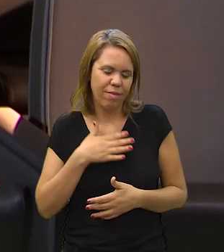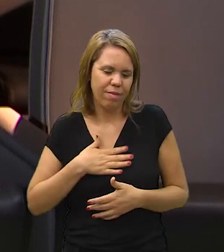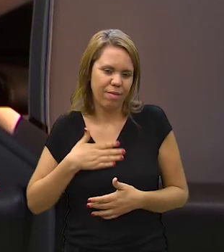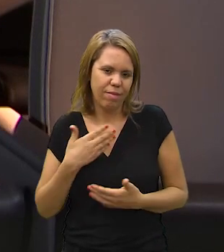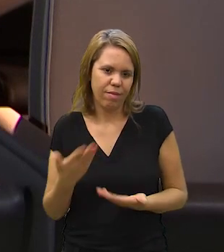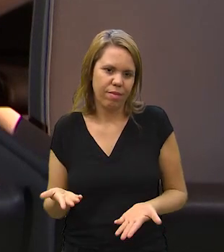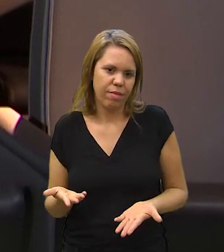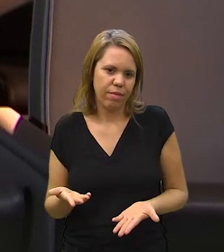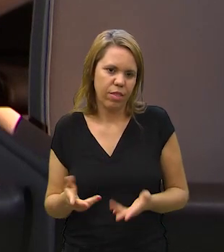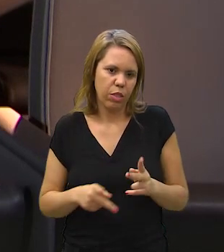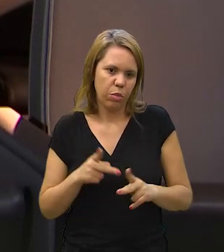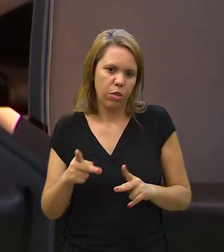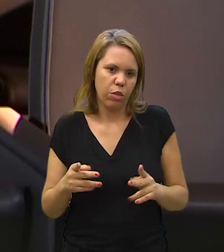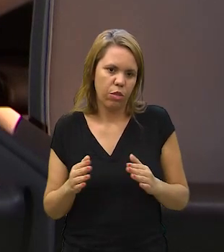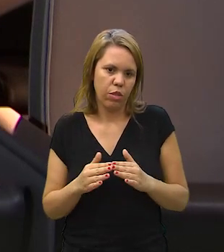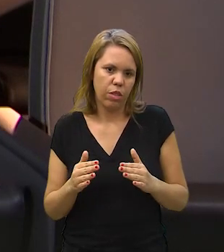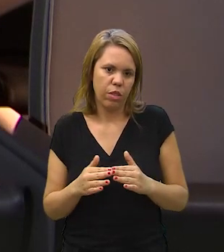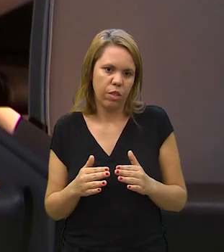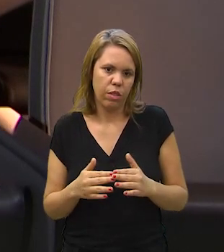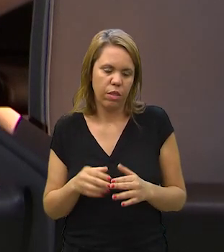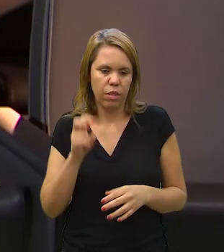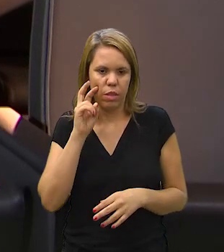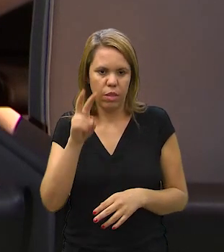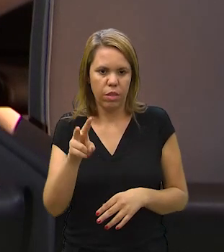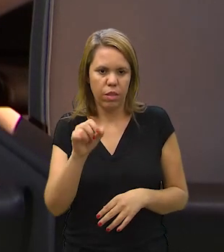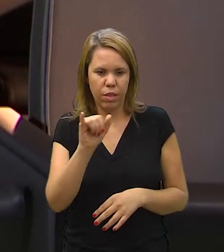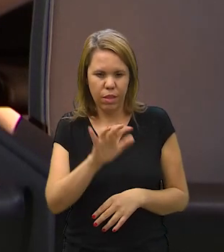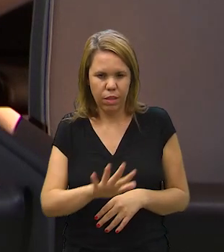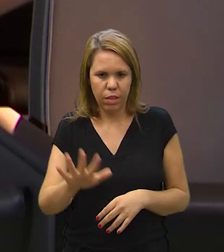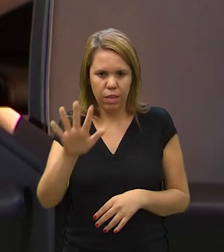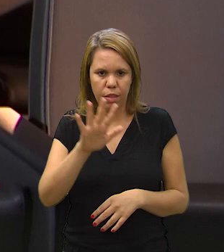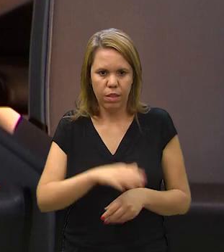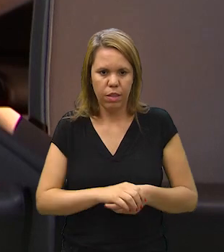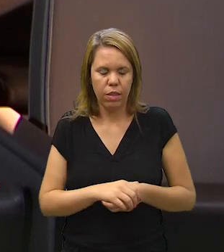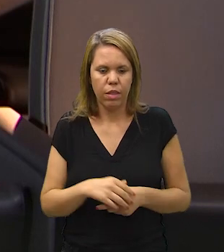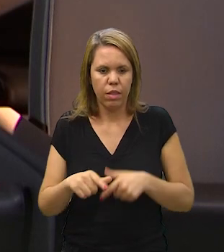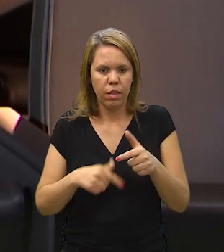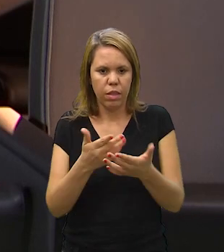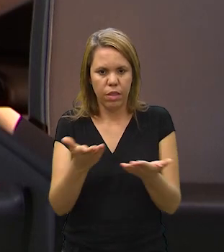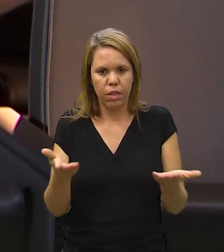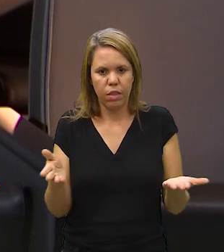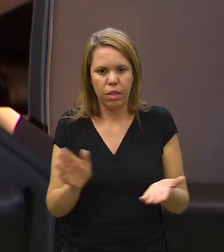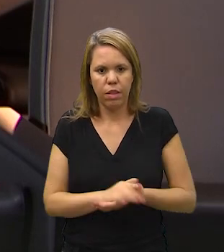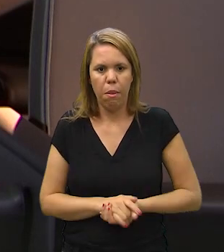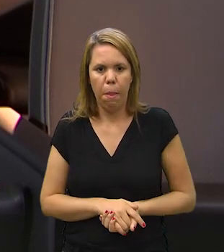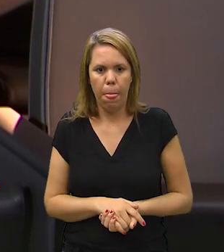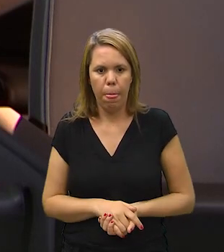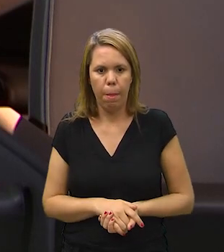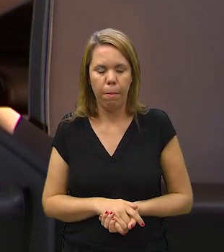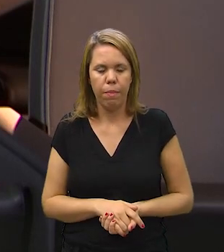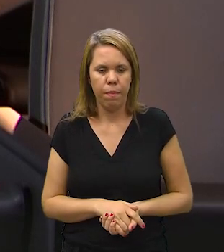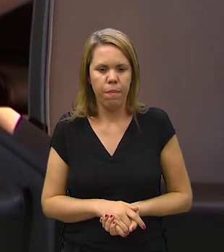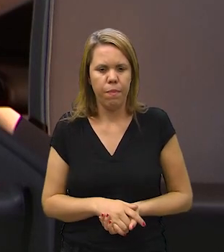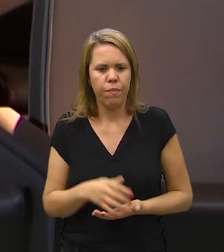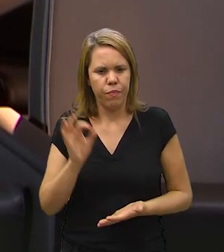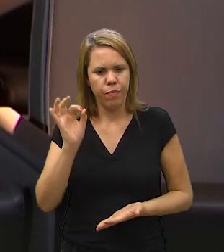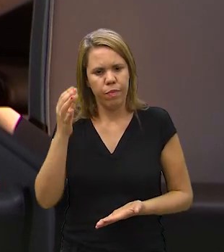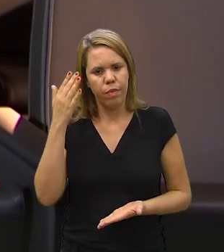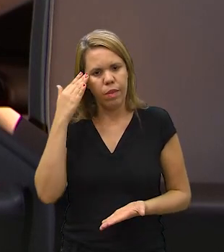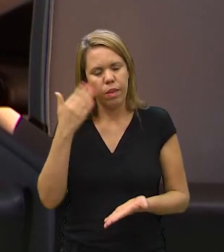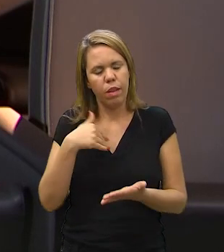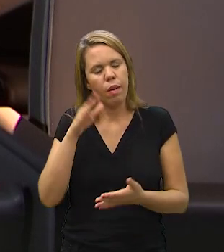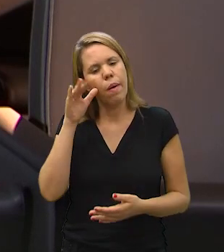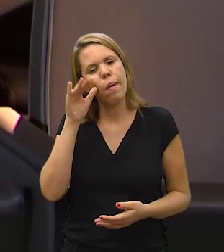divertido. O pessoal de casa viram algumas imagens, né, do trabalho de vocês, e aí tenho certeza que eles